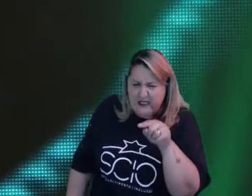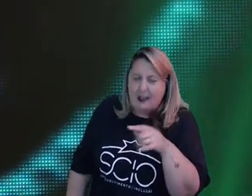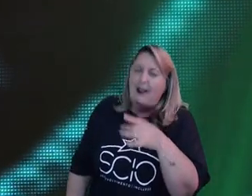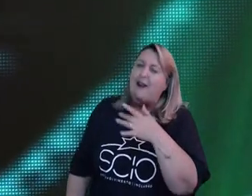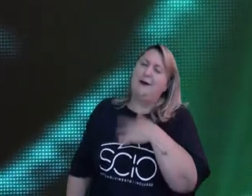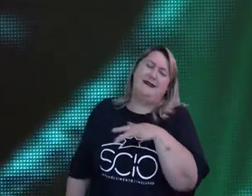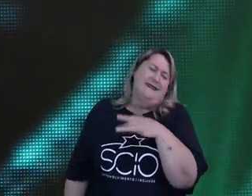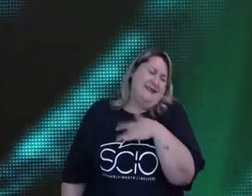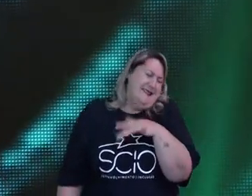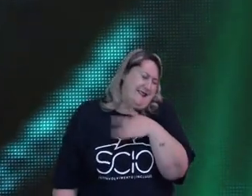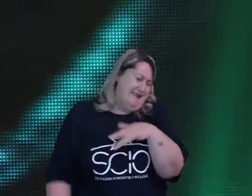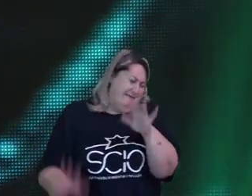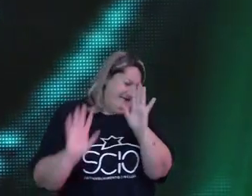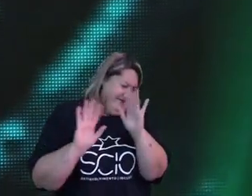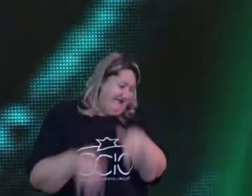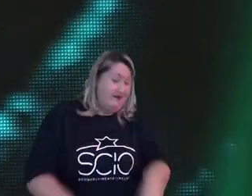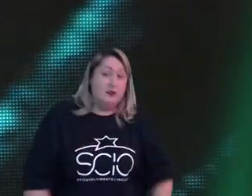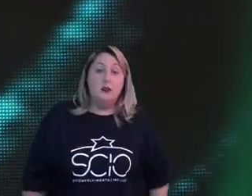que pena.